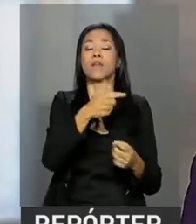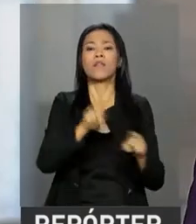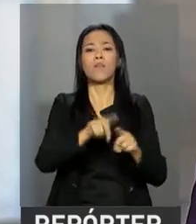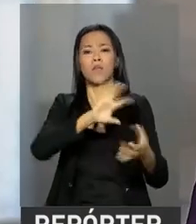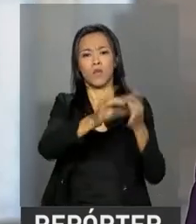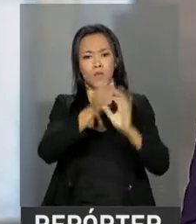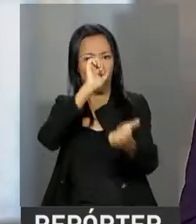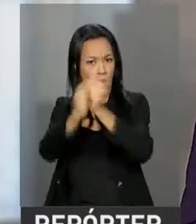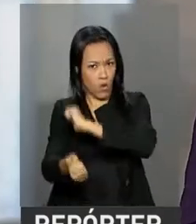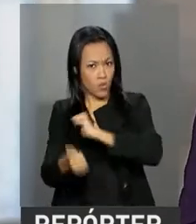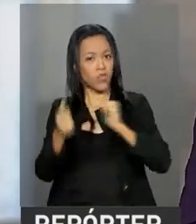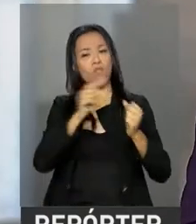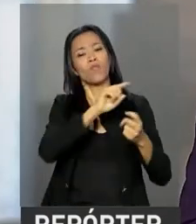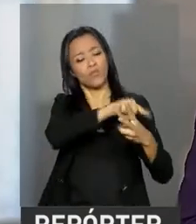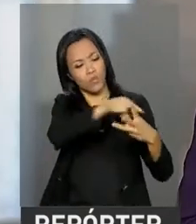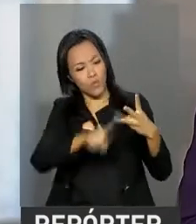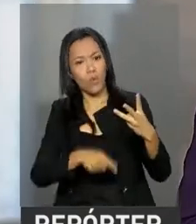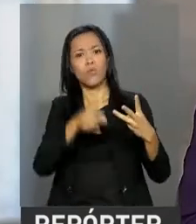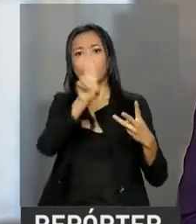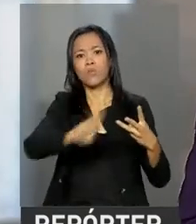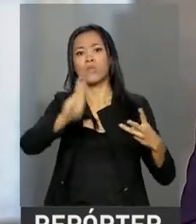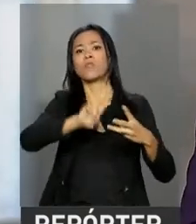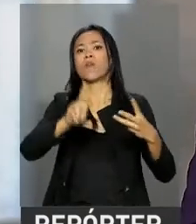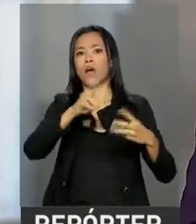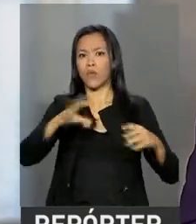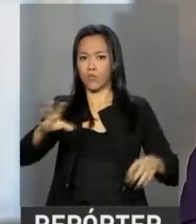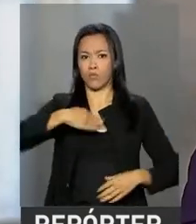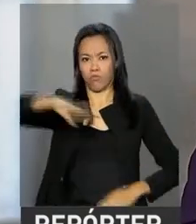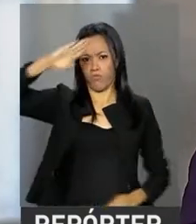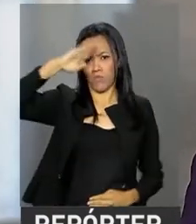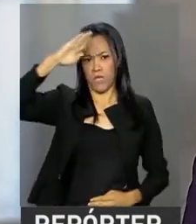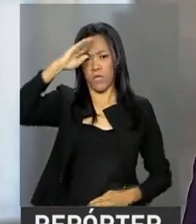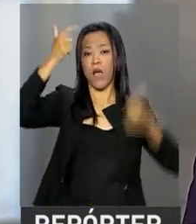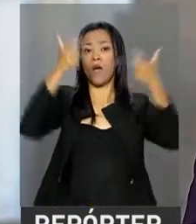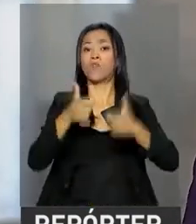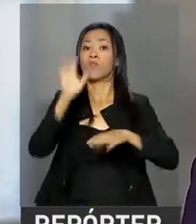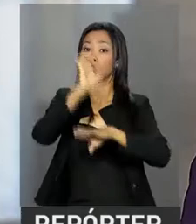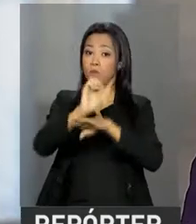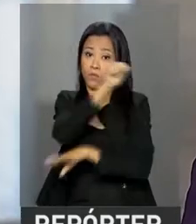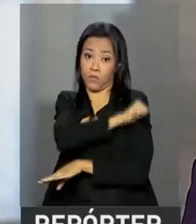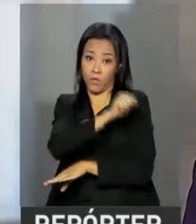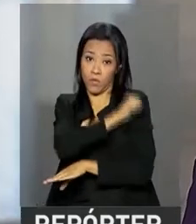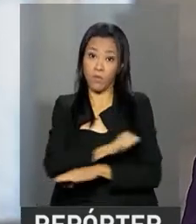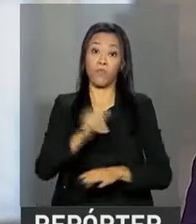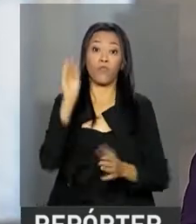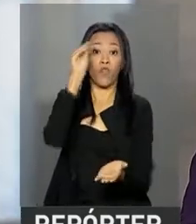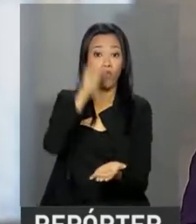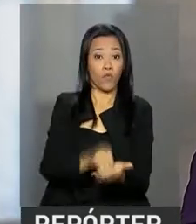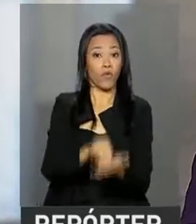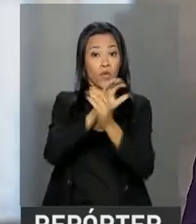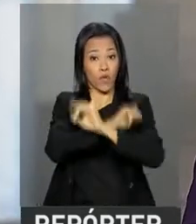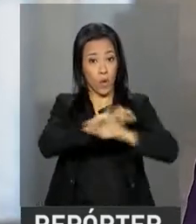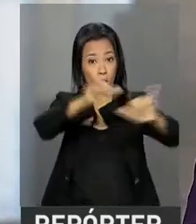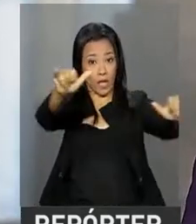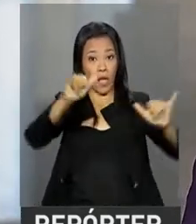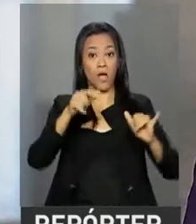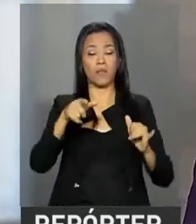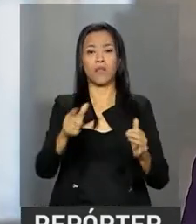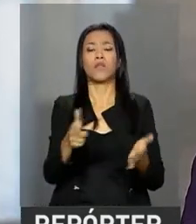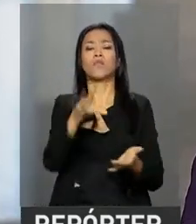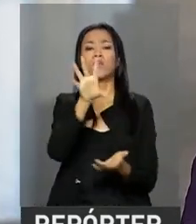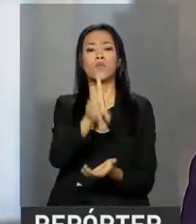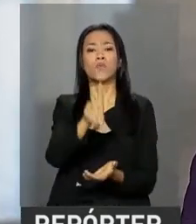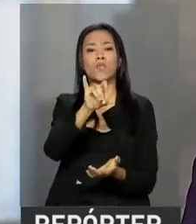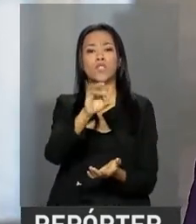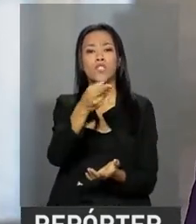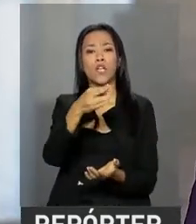Olímpicos, no ano passado, todos no Rio de Janeiro. A autorização para ação das Forças Armadas foi publicada em edição extraordinária do Diário Oficial